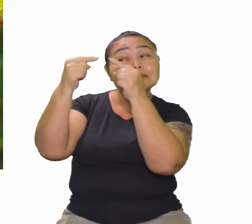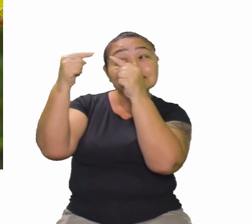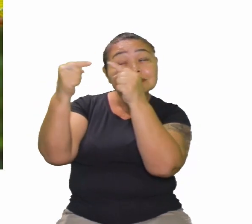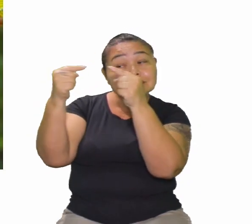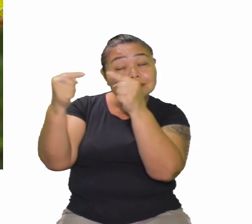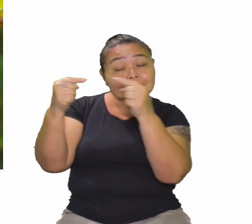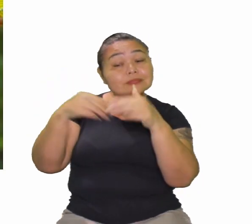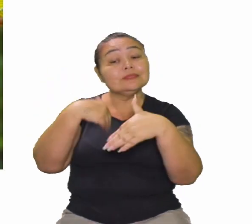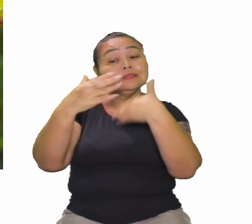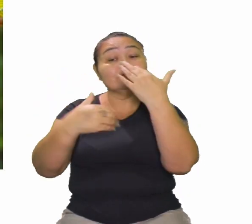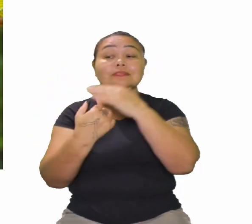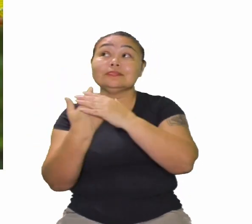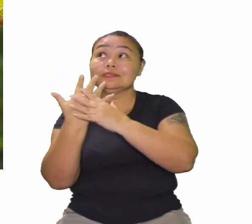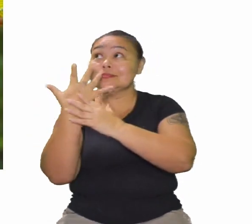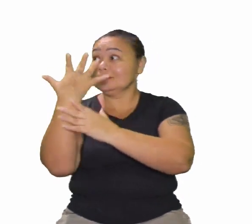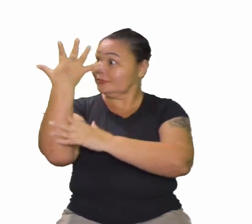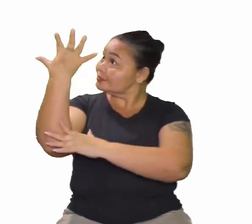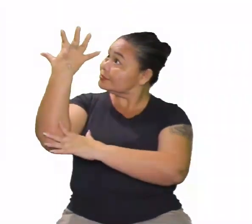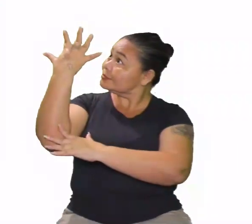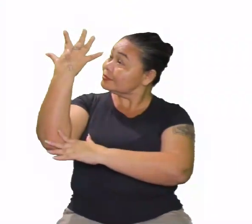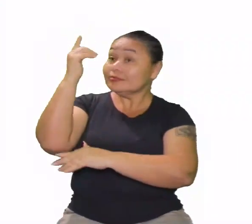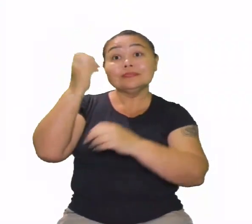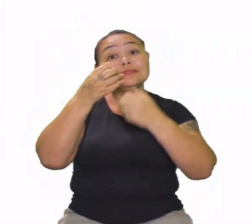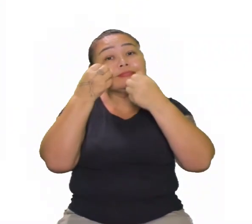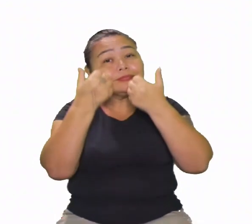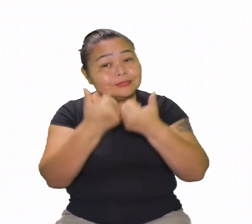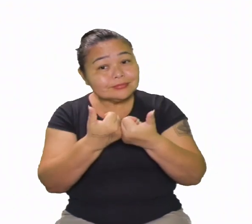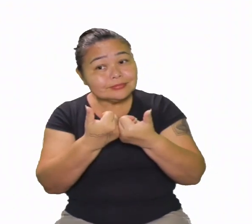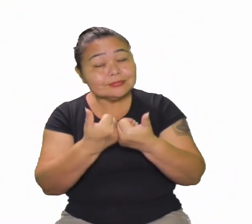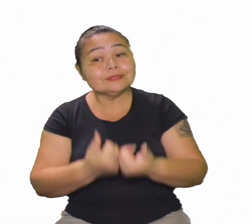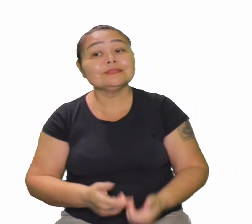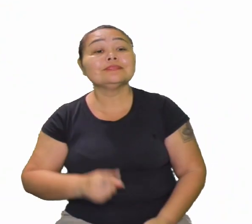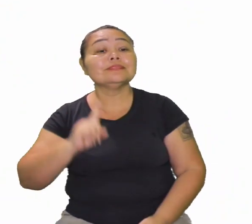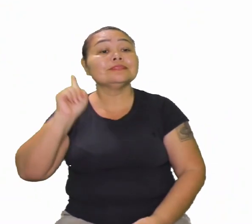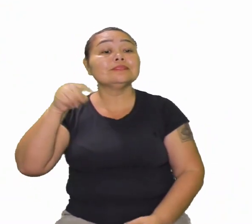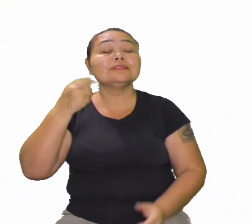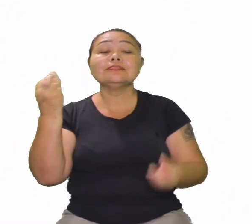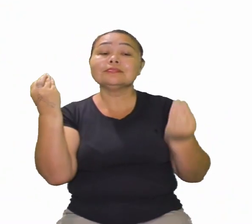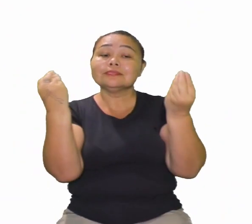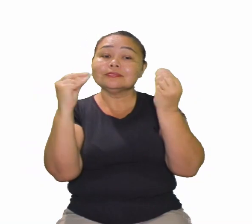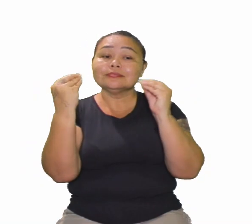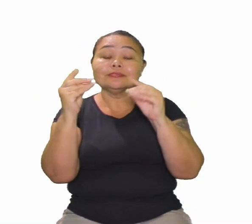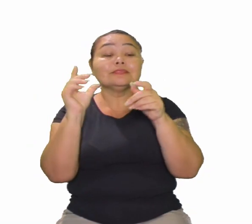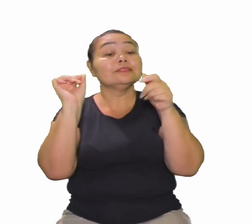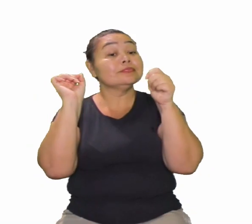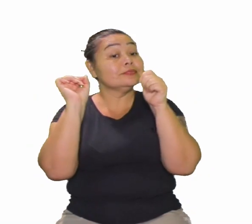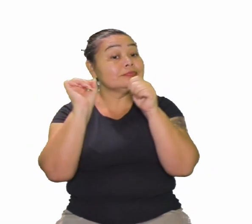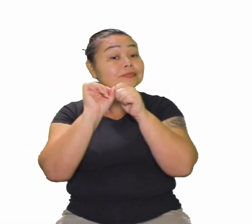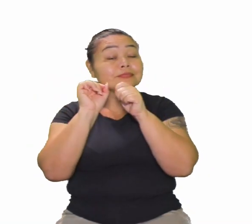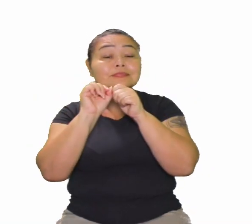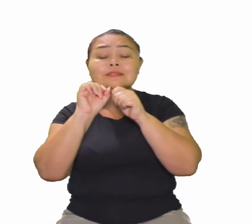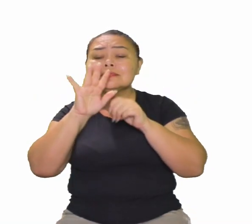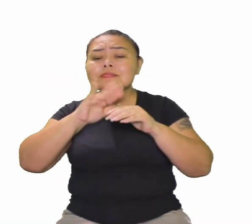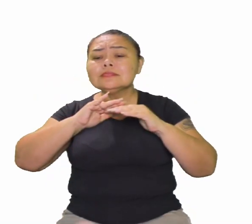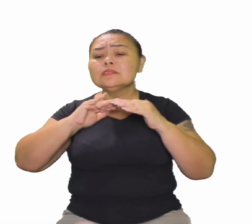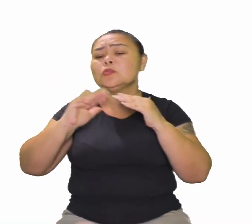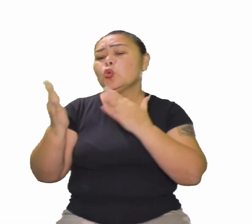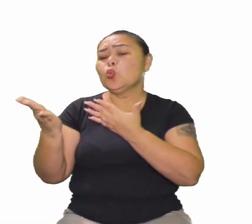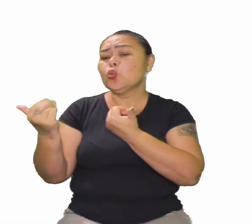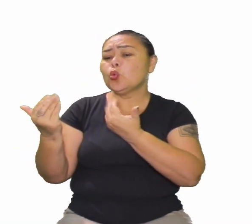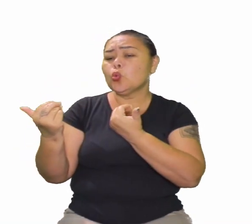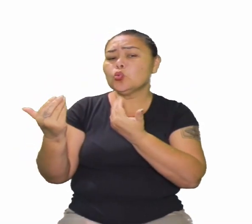com o desenvolvimento desse vegetal. Tudo bem? A poda de formação, ela é feita com a planta ainda